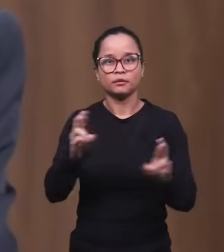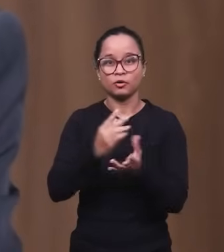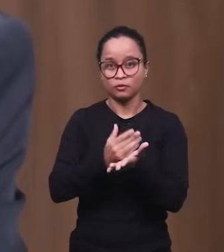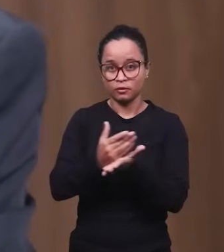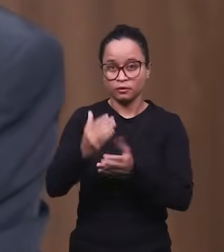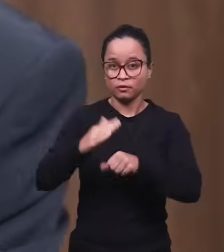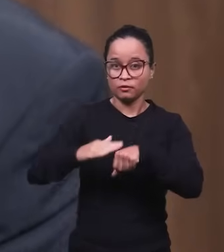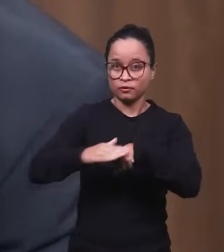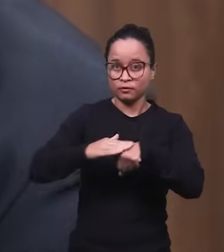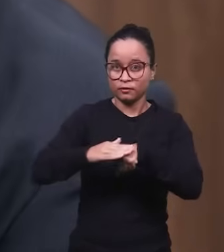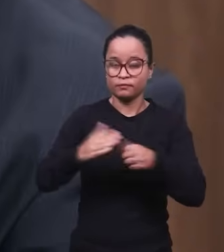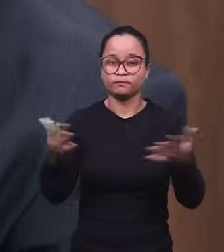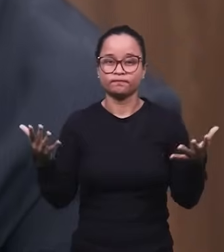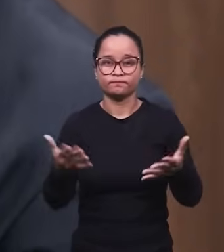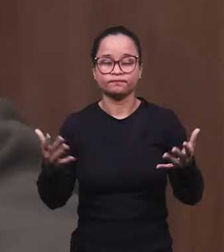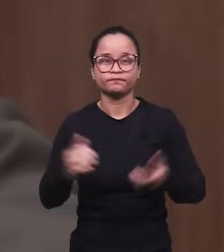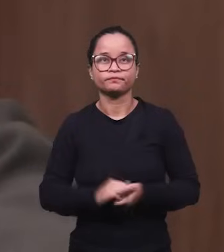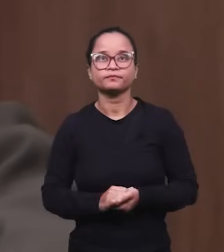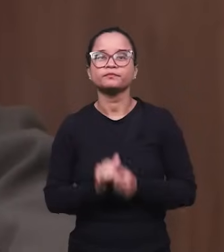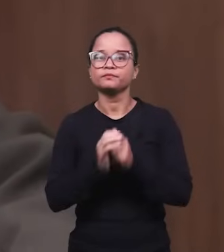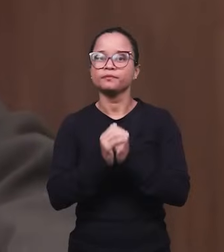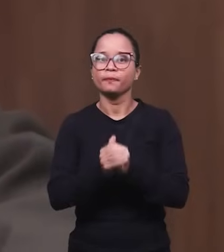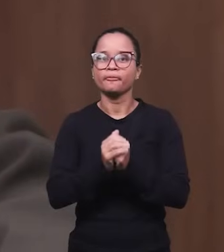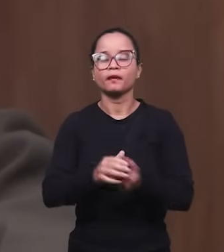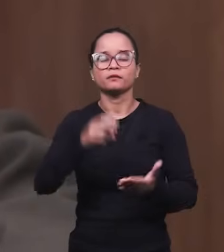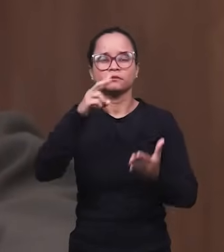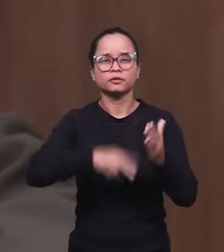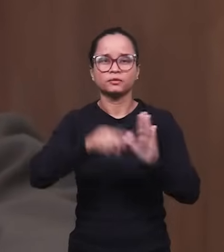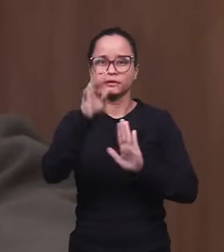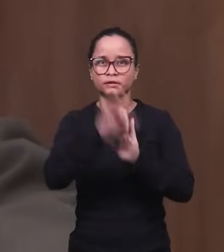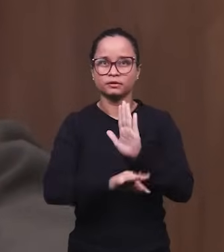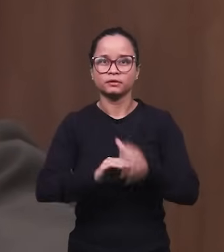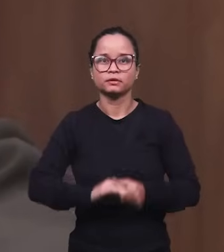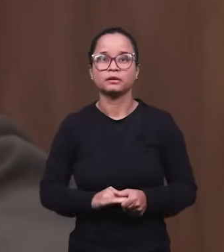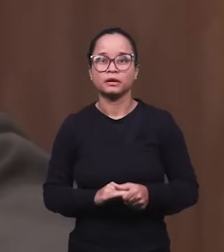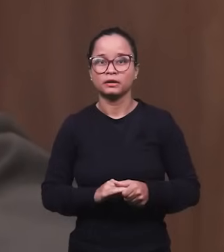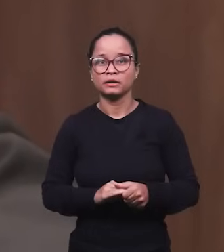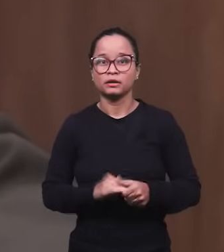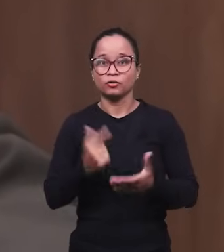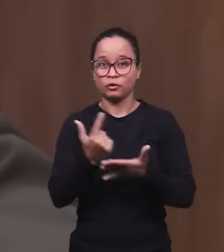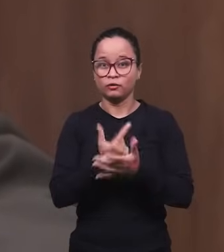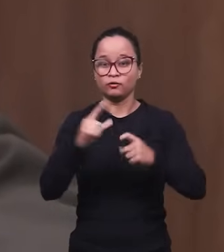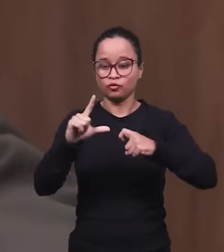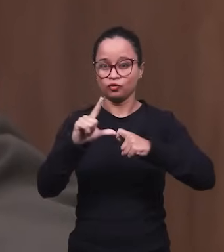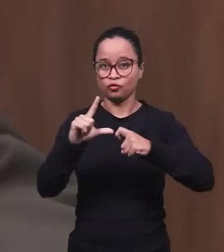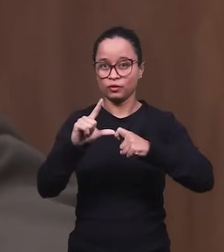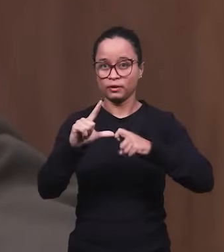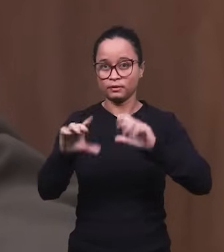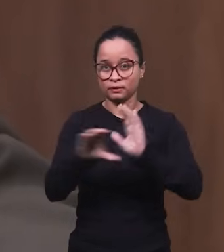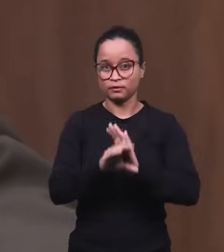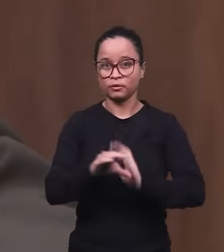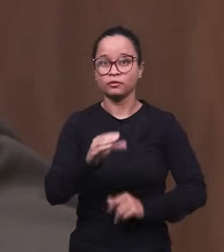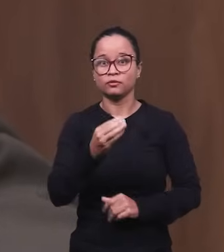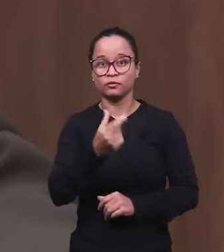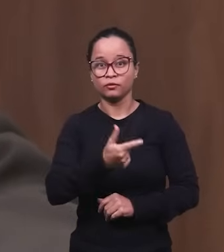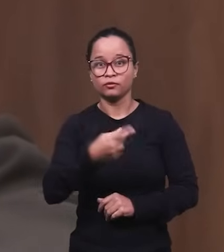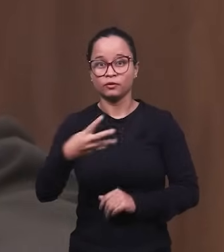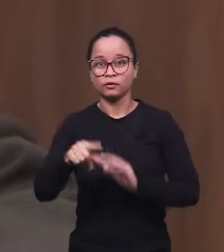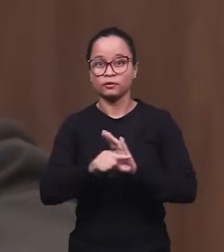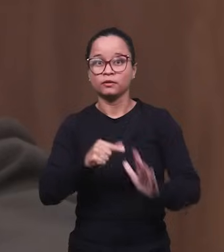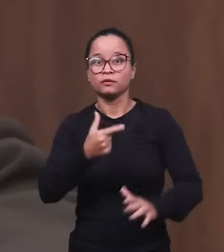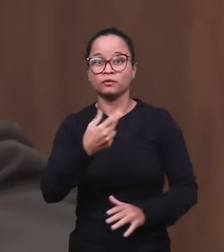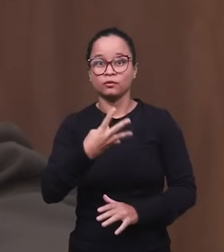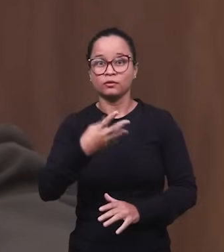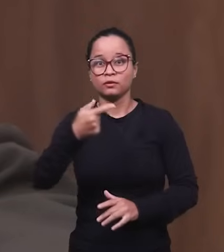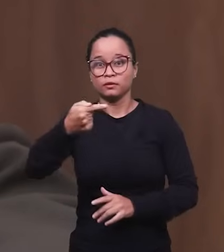aqui a nossa conversa, então. Amém, irmãos. Eu vou ler um texto da palavra, fica em Lucas, capítulo 24, verso 47,